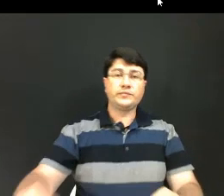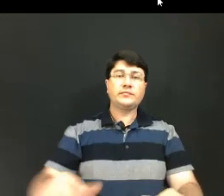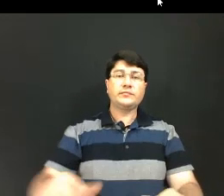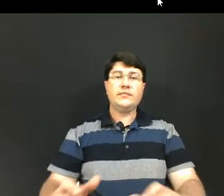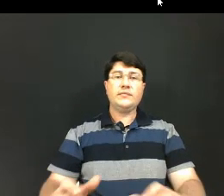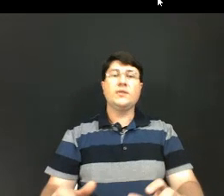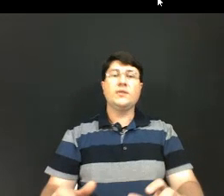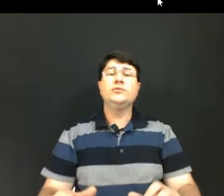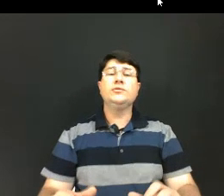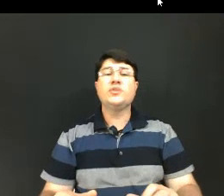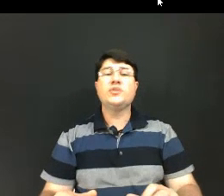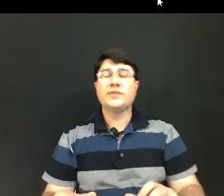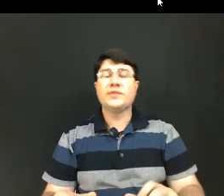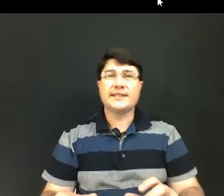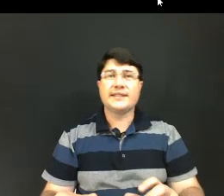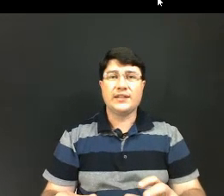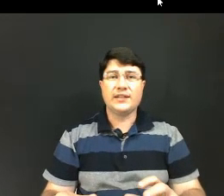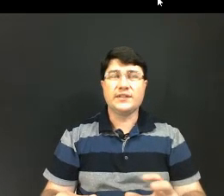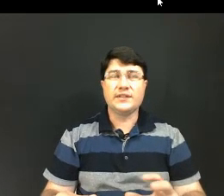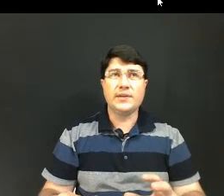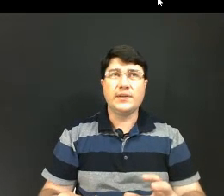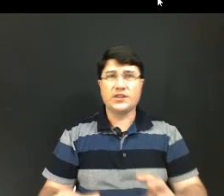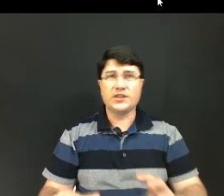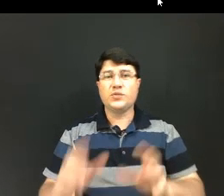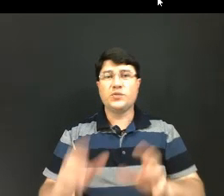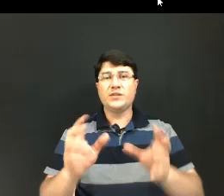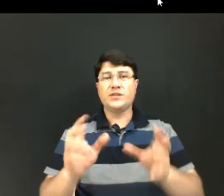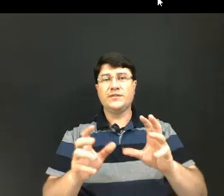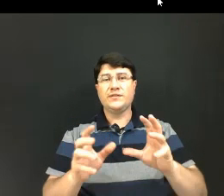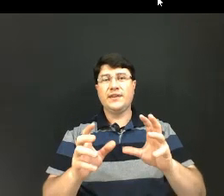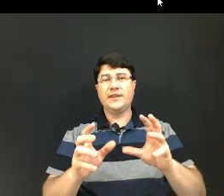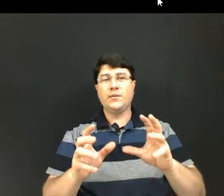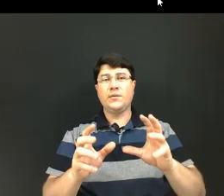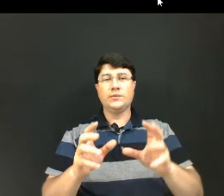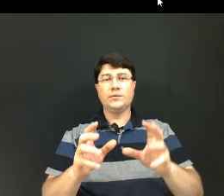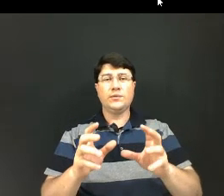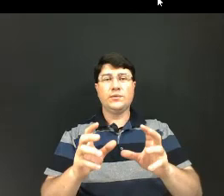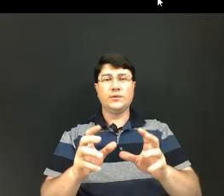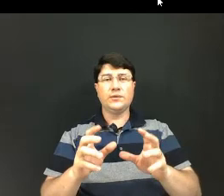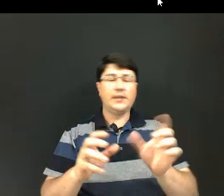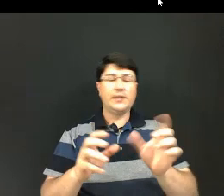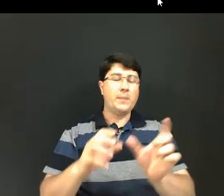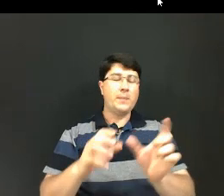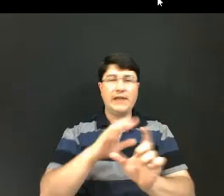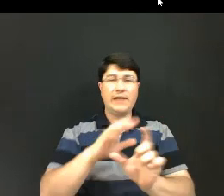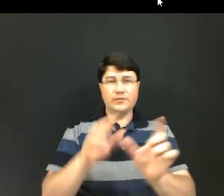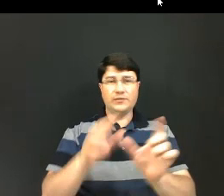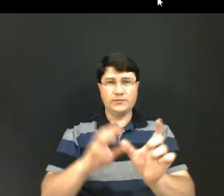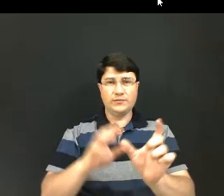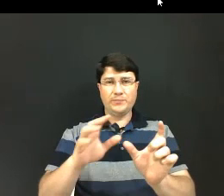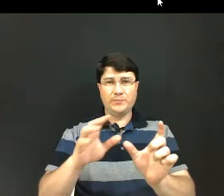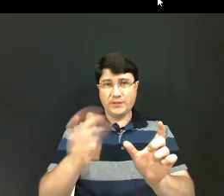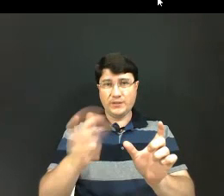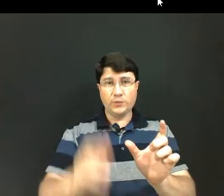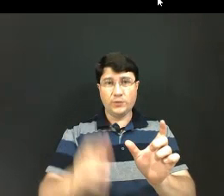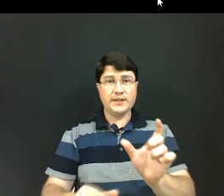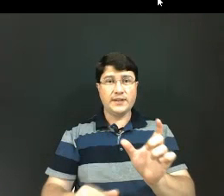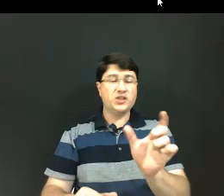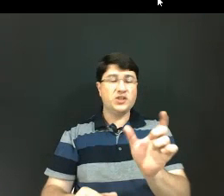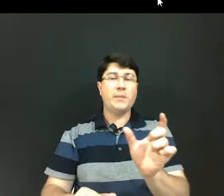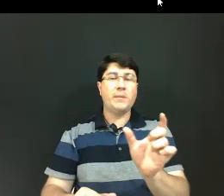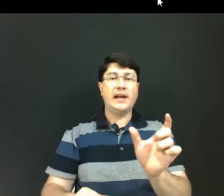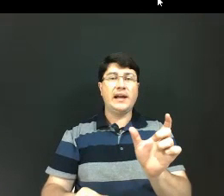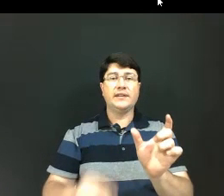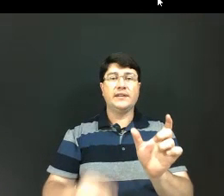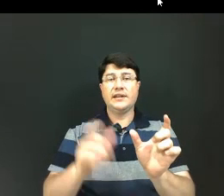Então, um dos tipos das relações semânticas, a gente pode ver que quando tem uma palavra, pensando no